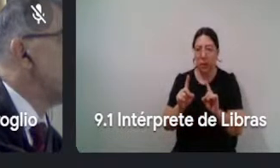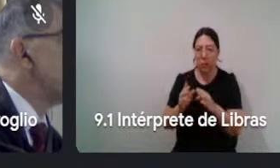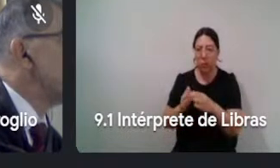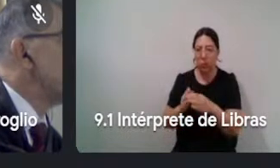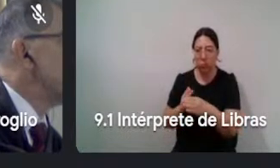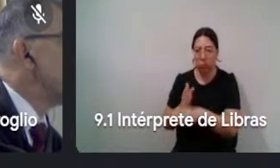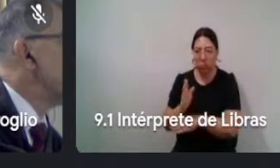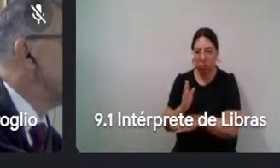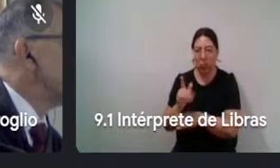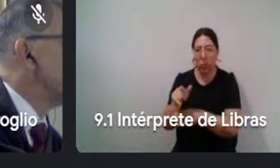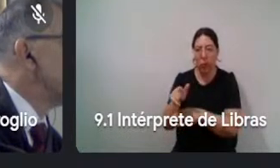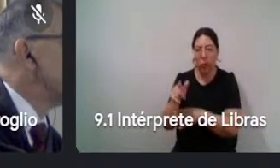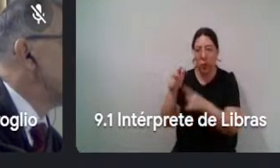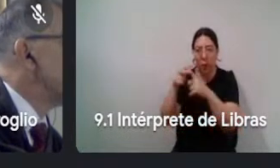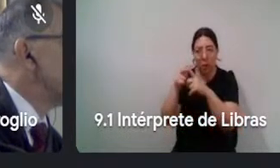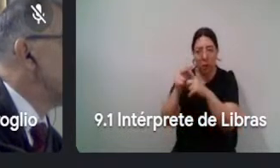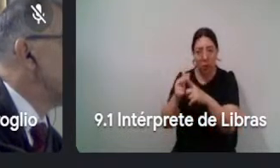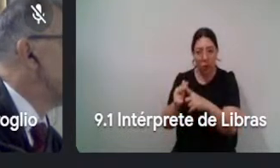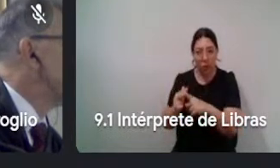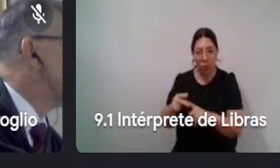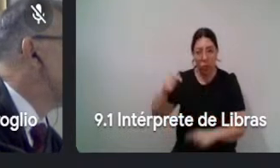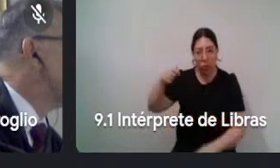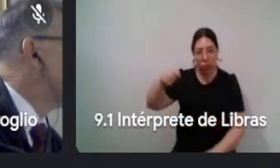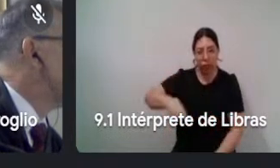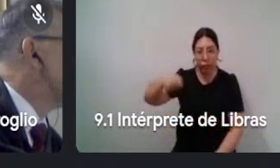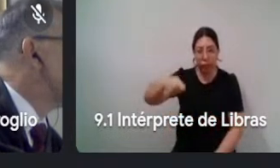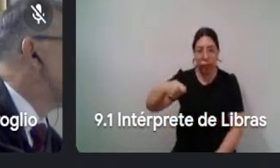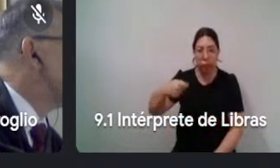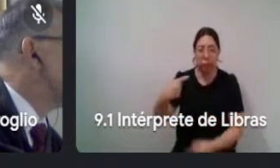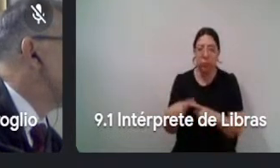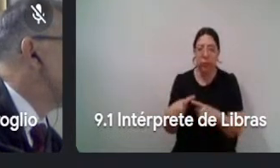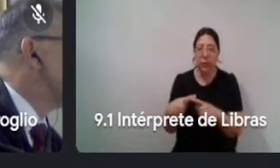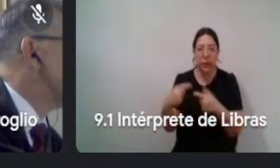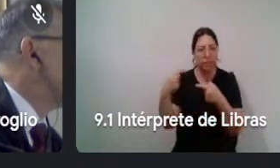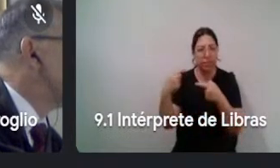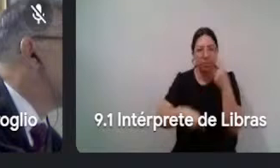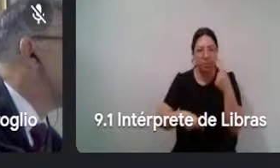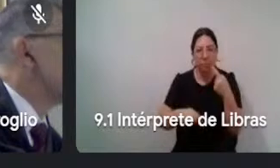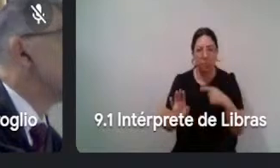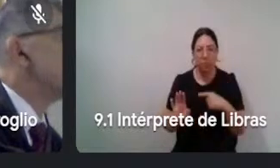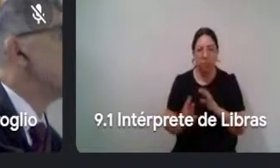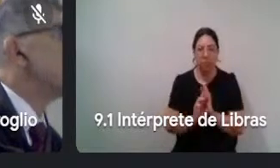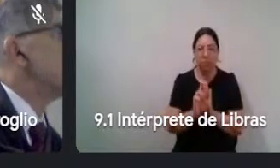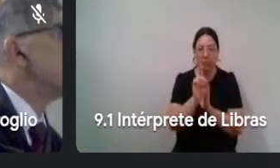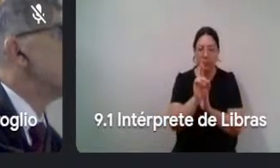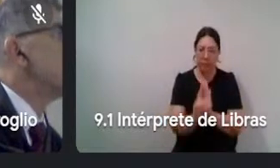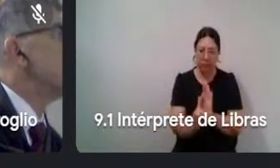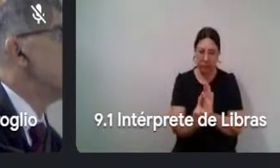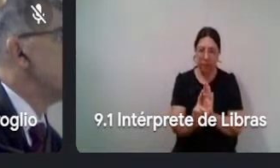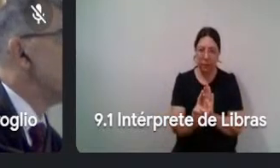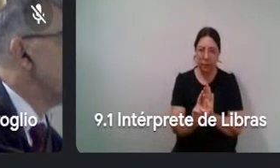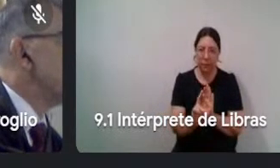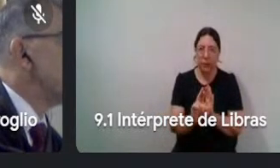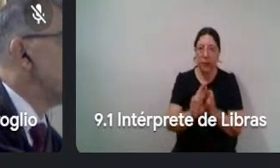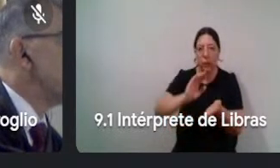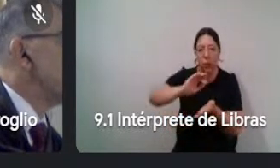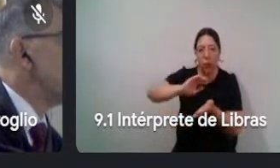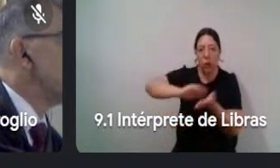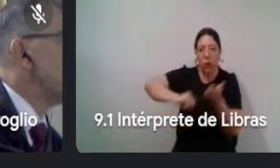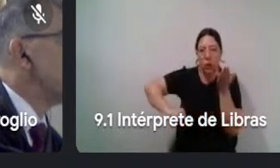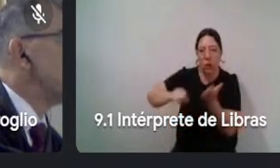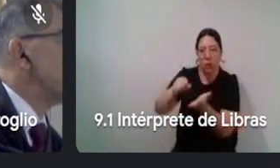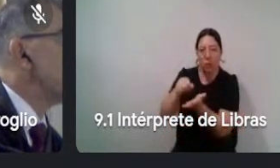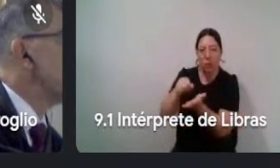sentença recorrida e julgar improcedente a representação e, por consequência, afastar a sanção pecuniária